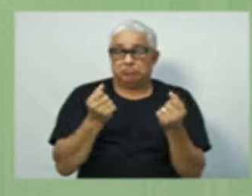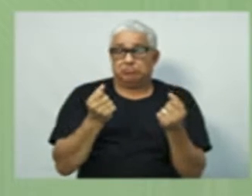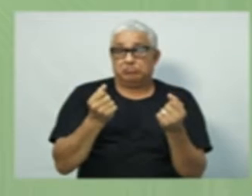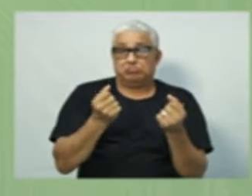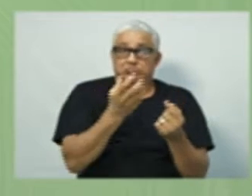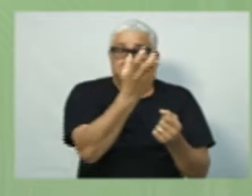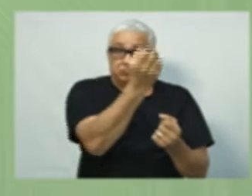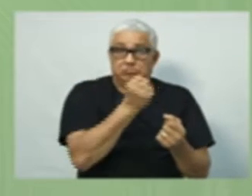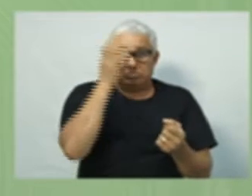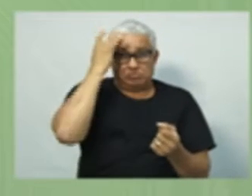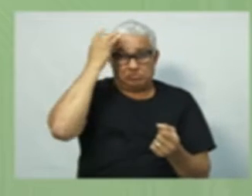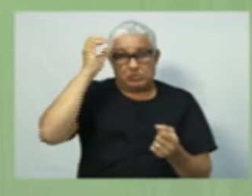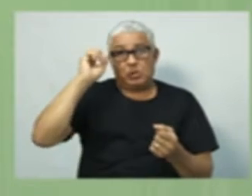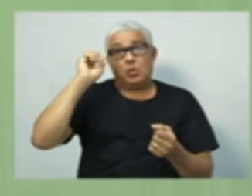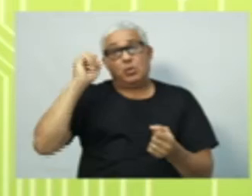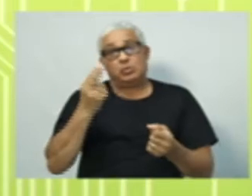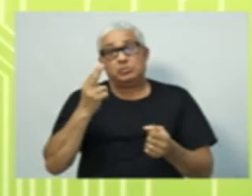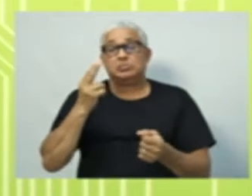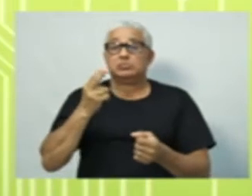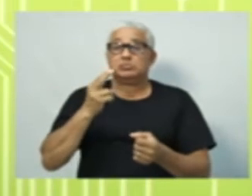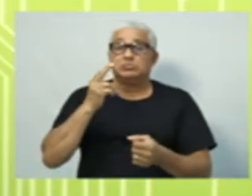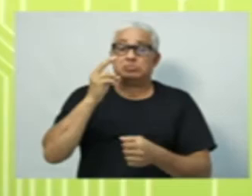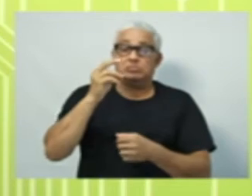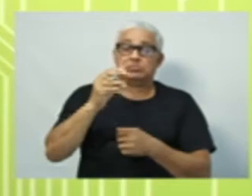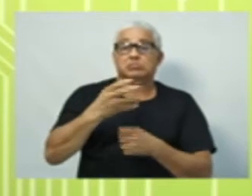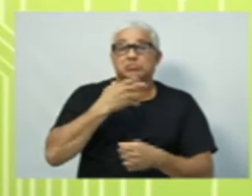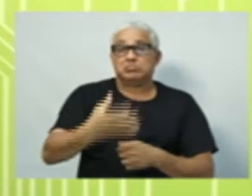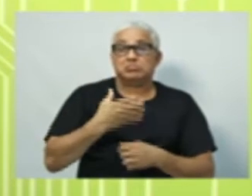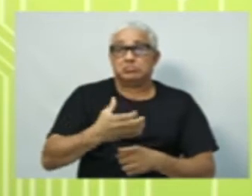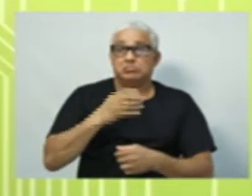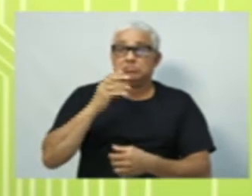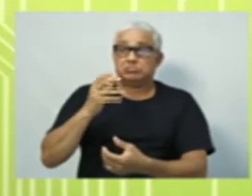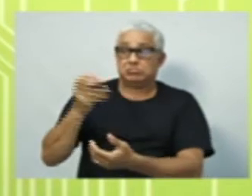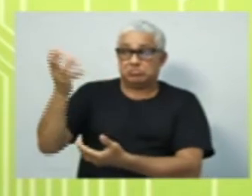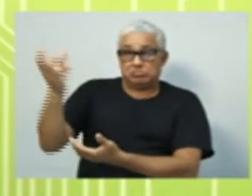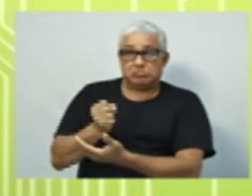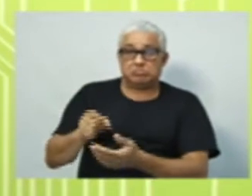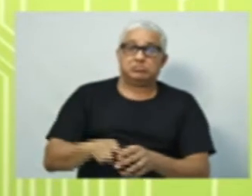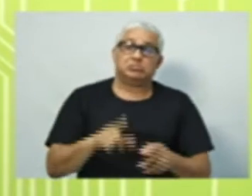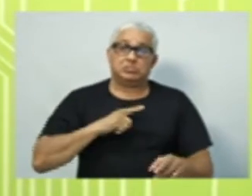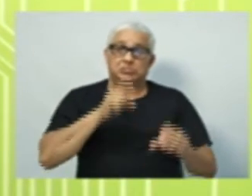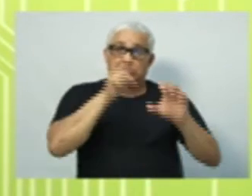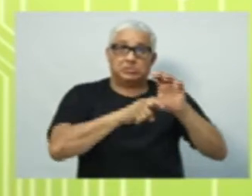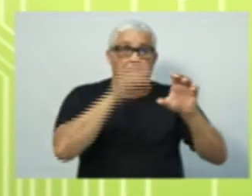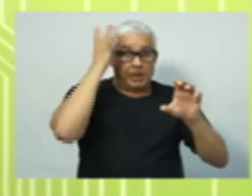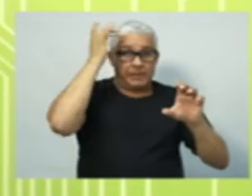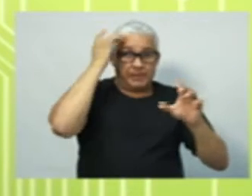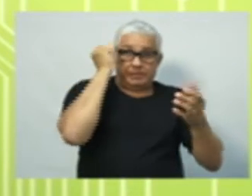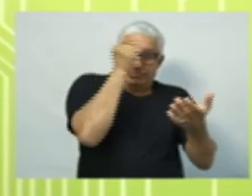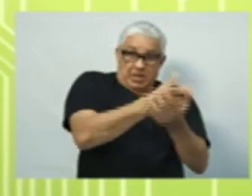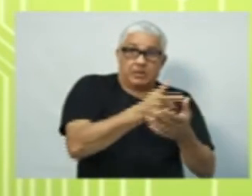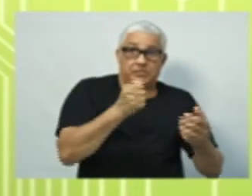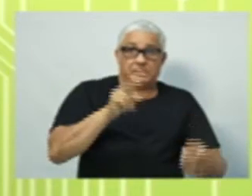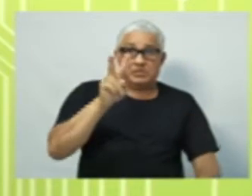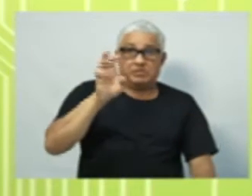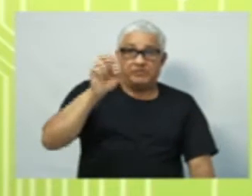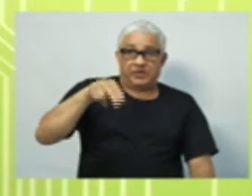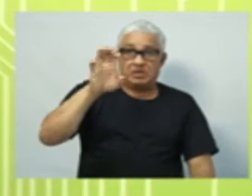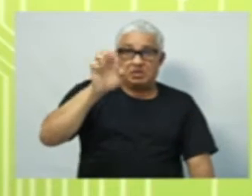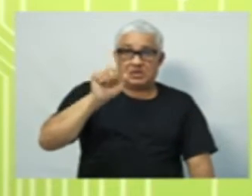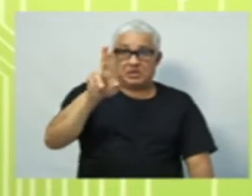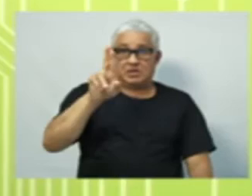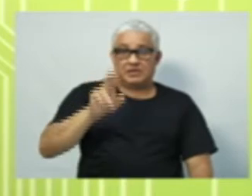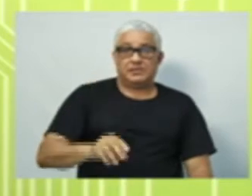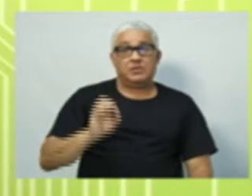do ano e aí queridos alunos que é melhor pra você ter uma dívida que vence amanhã sua dívida você vai deverá pagar amanhã